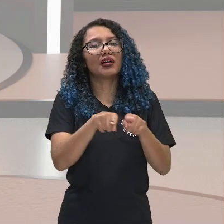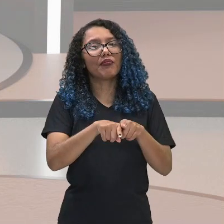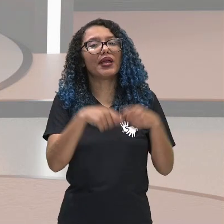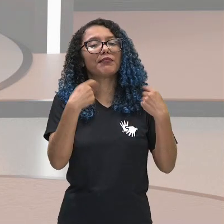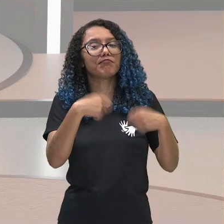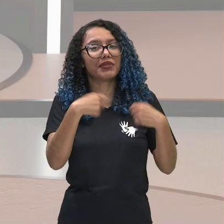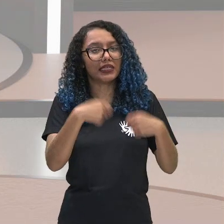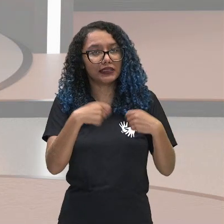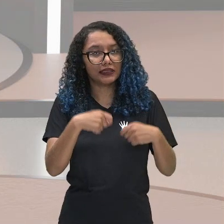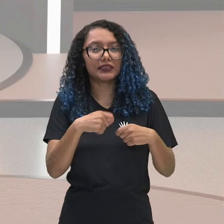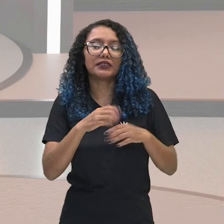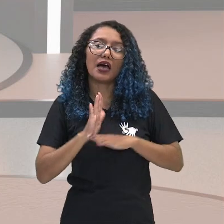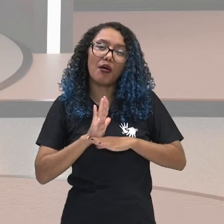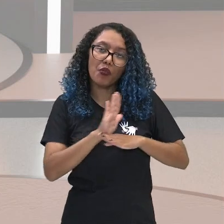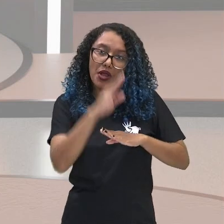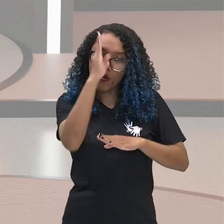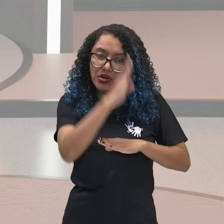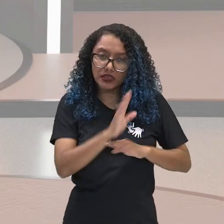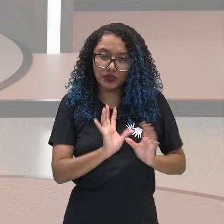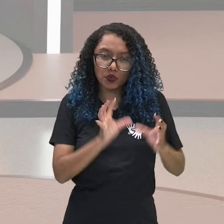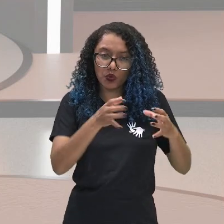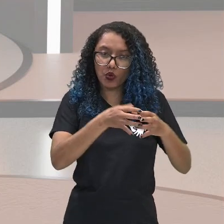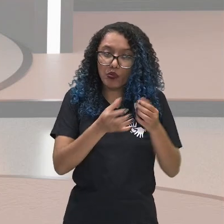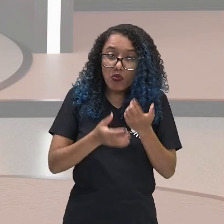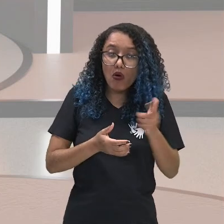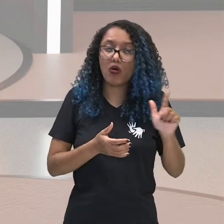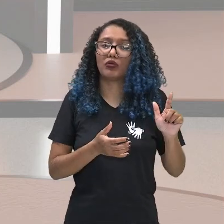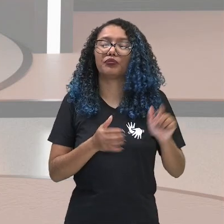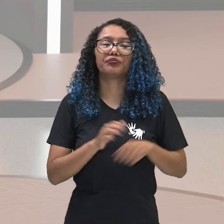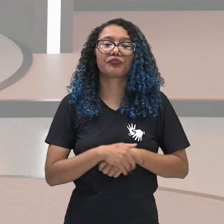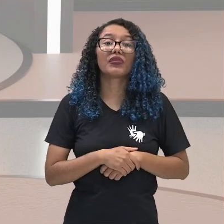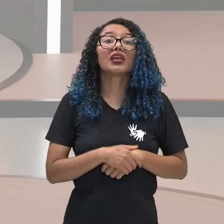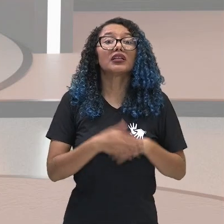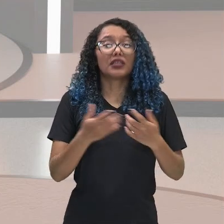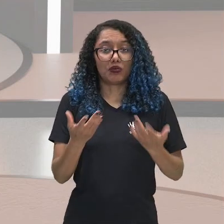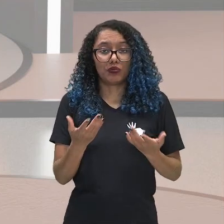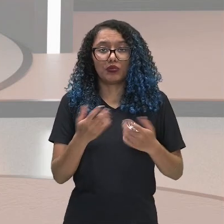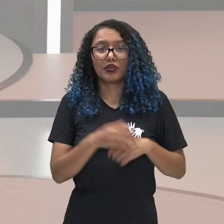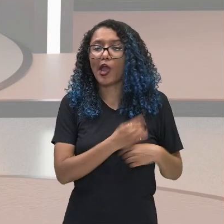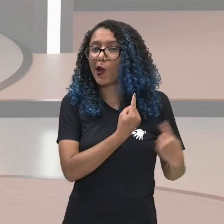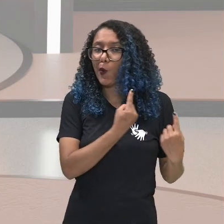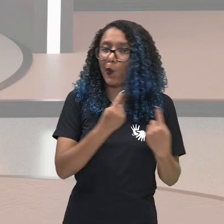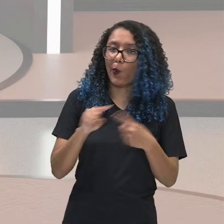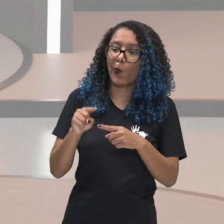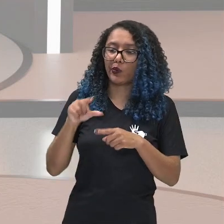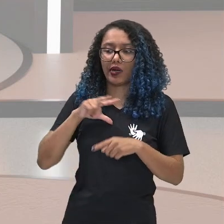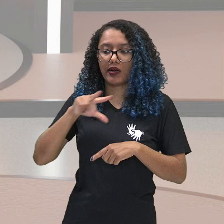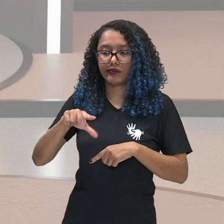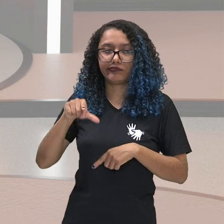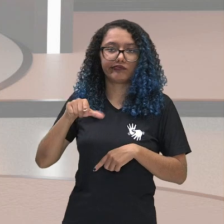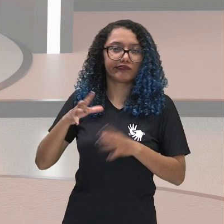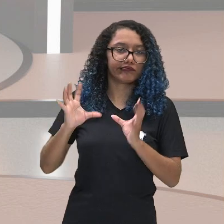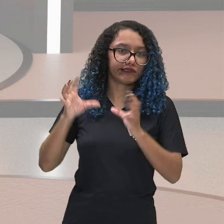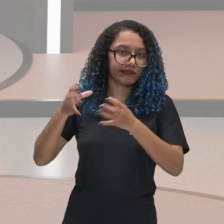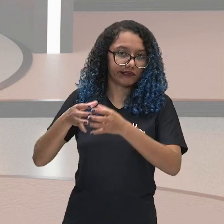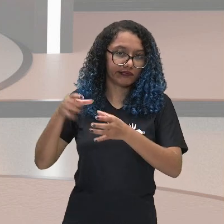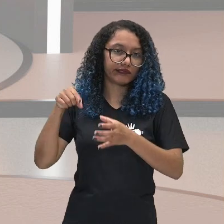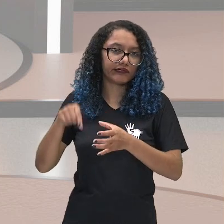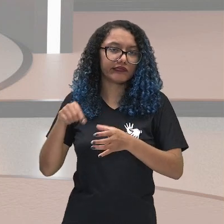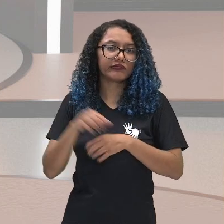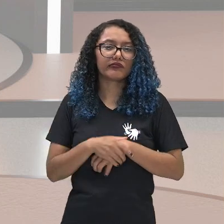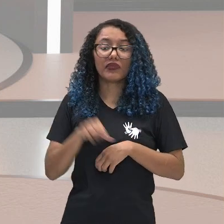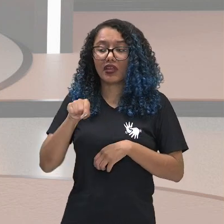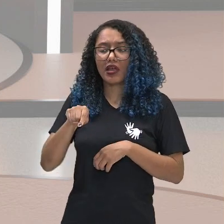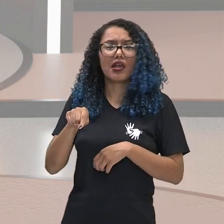aí um pouco mais sobre essas rivalidades. Oposição, então, aos portugueses. Esses portugueses, o que eles queriam, né? Eles